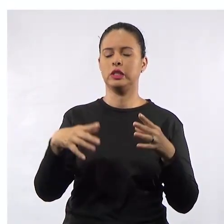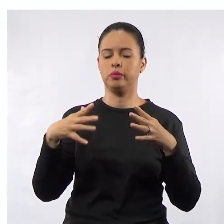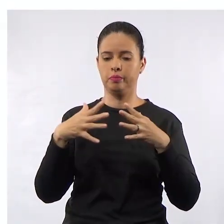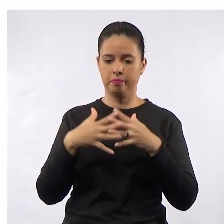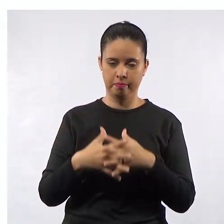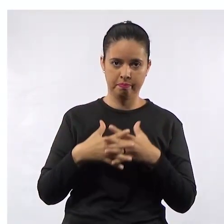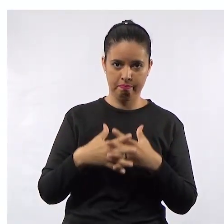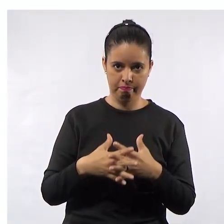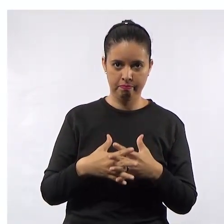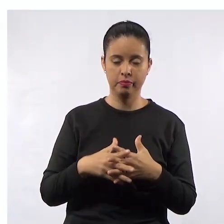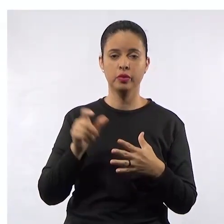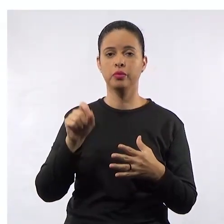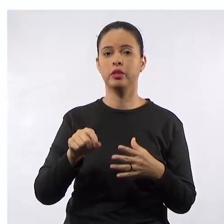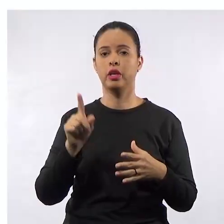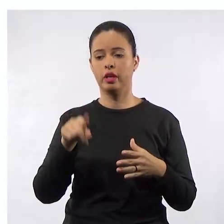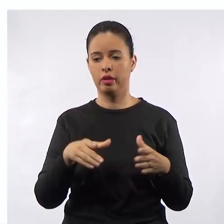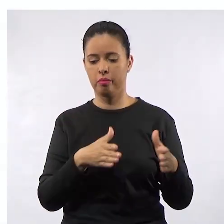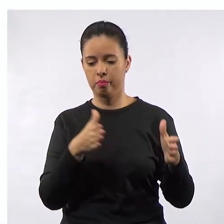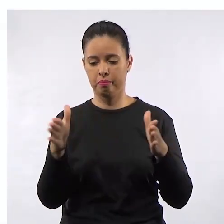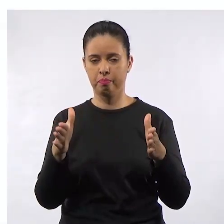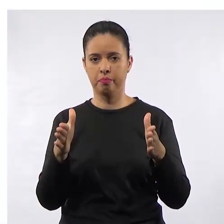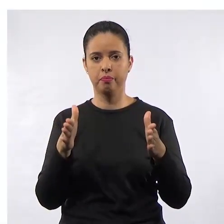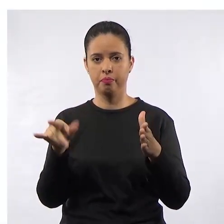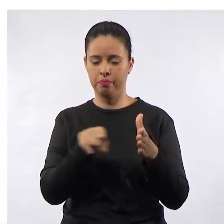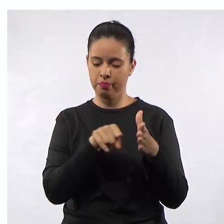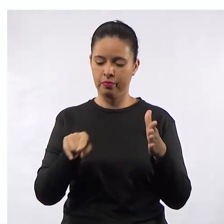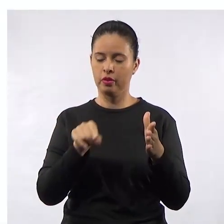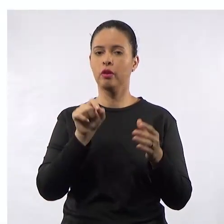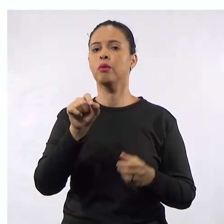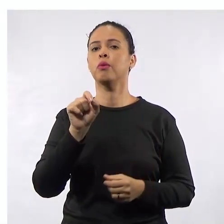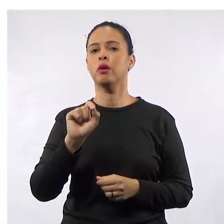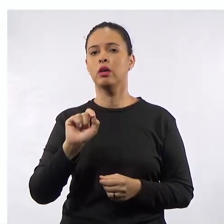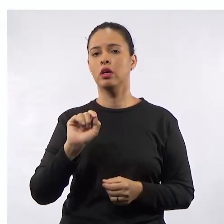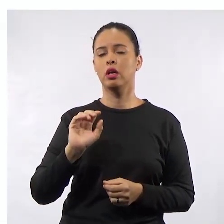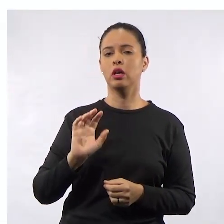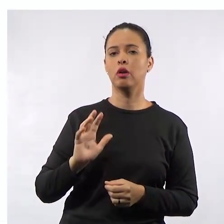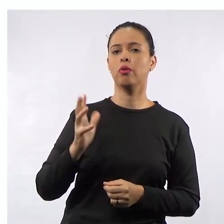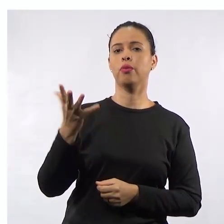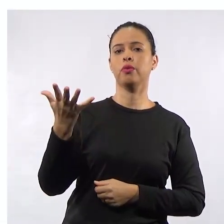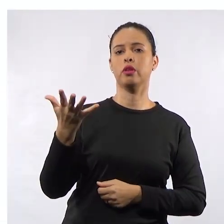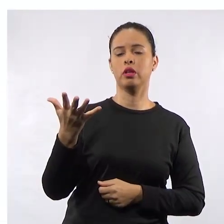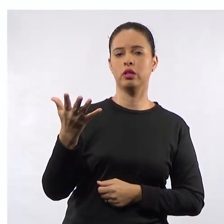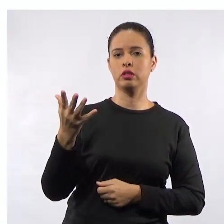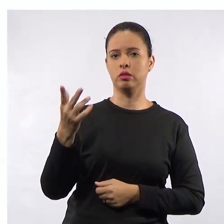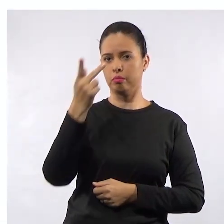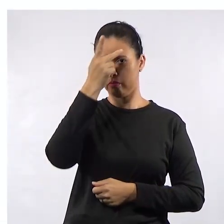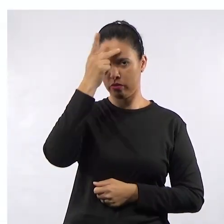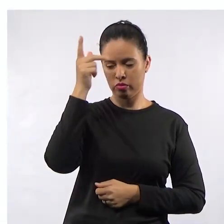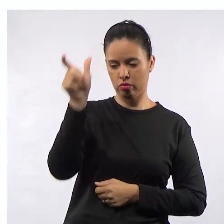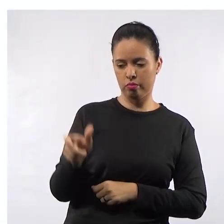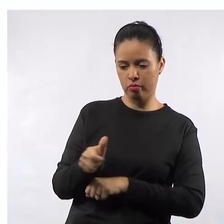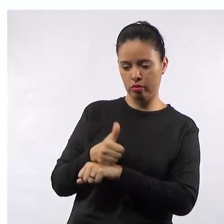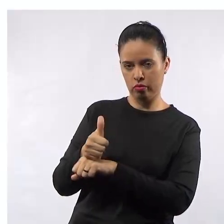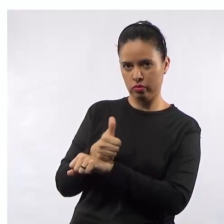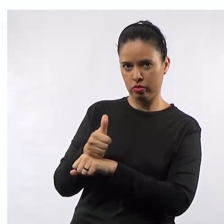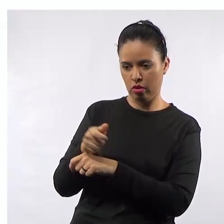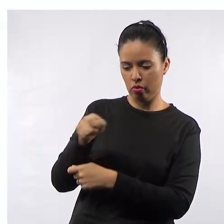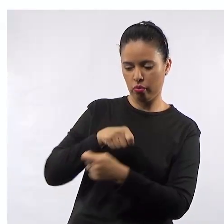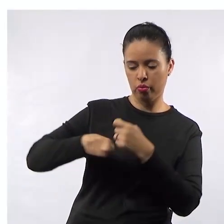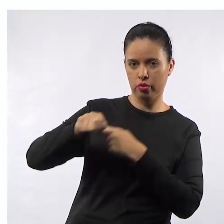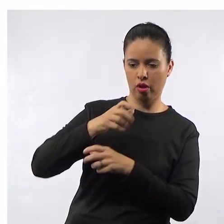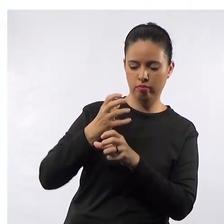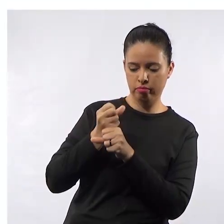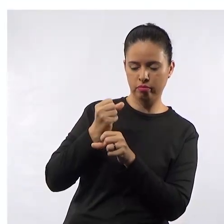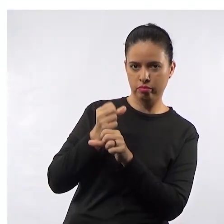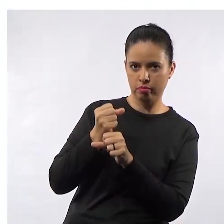mais complexa tá que é aquele momento onde vai entrar até inclusive um contador né geralmente precisa até de